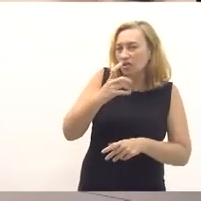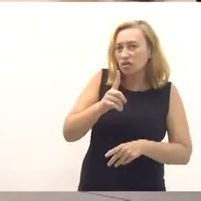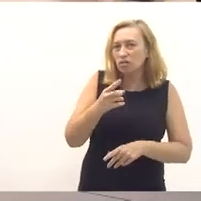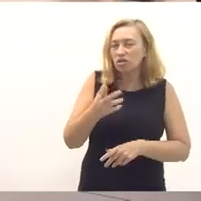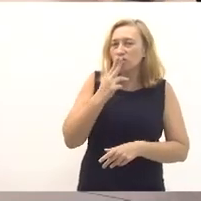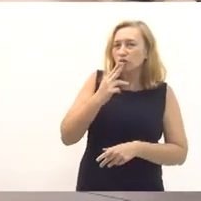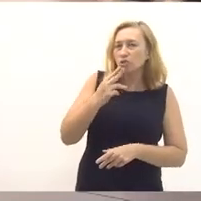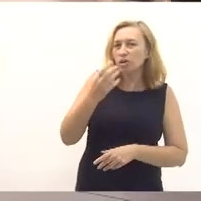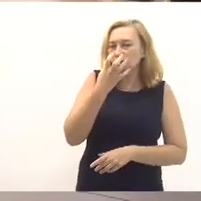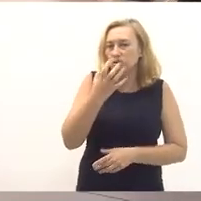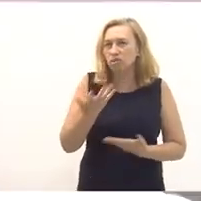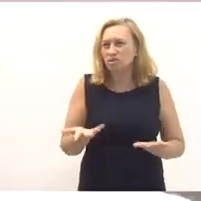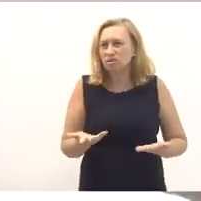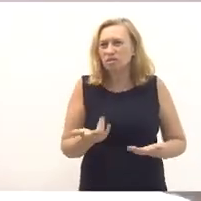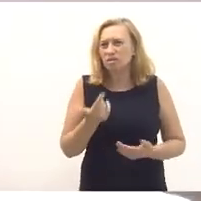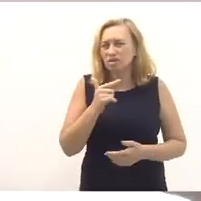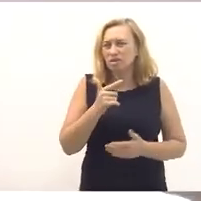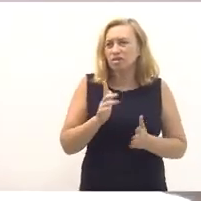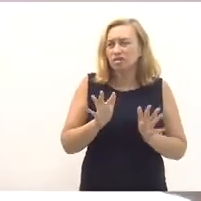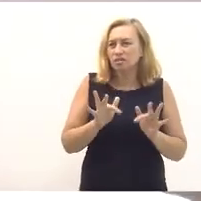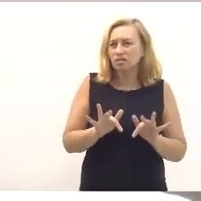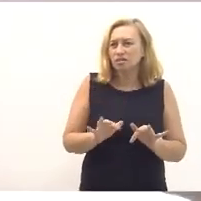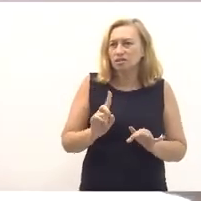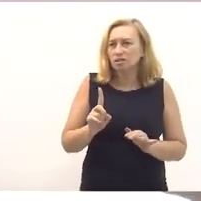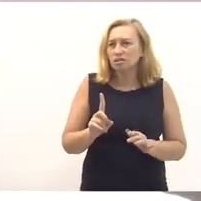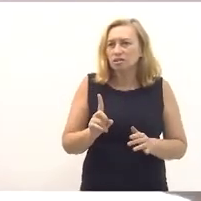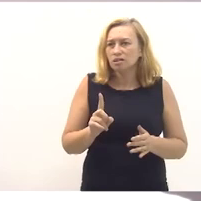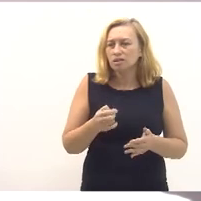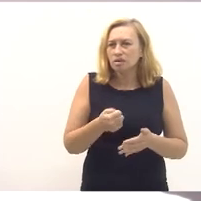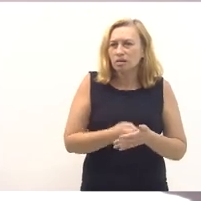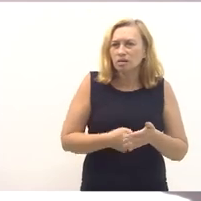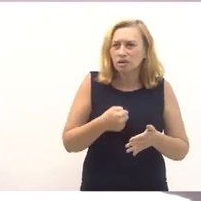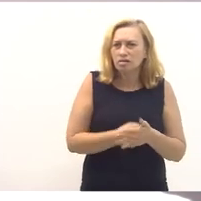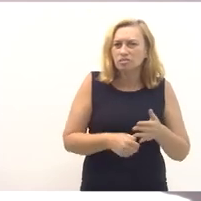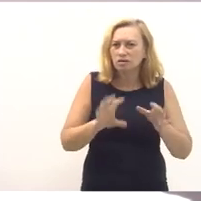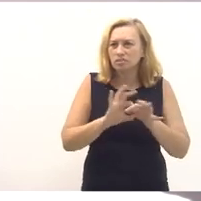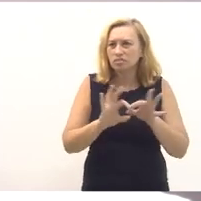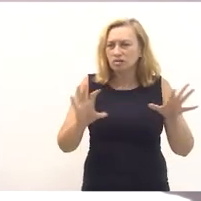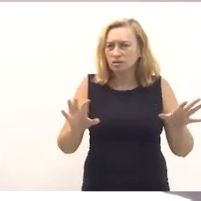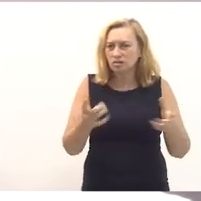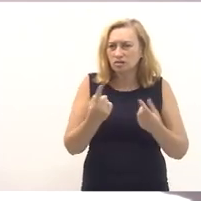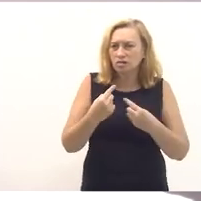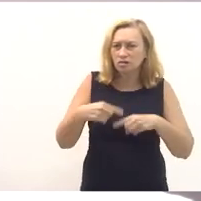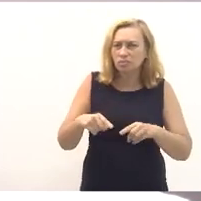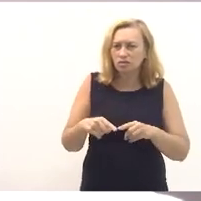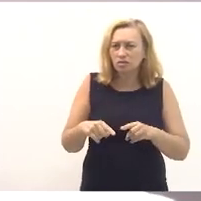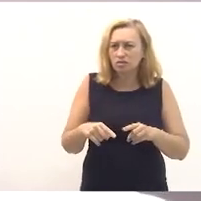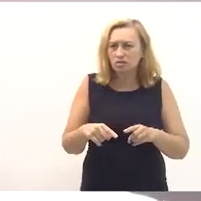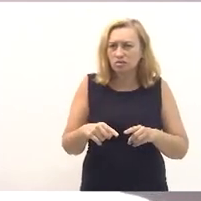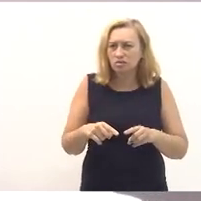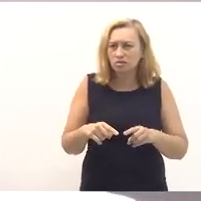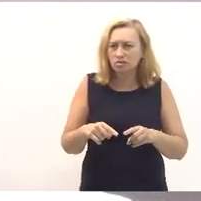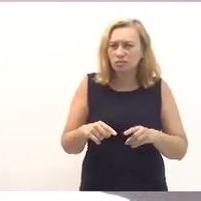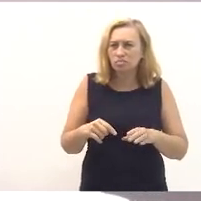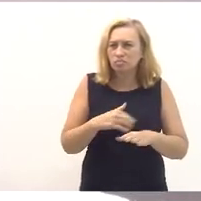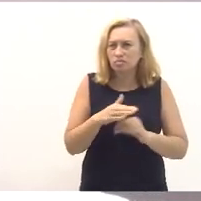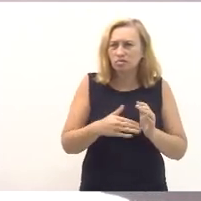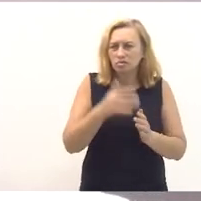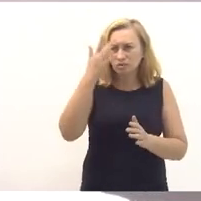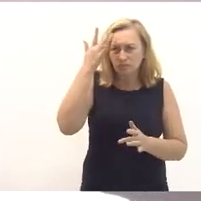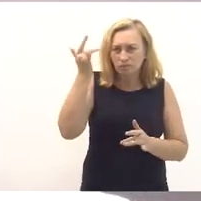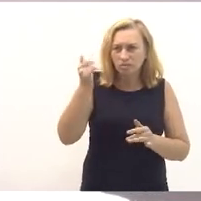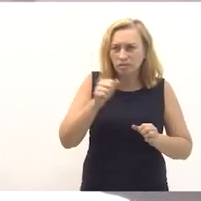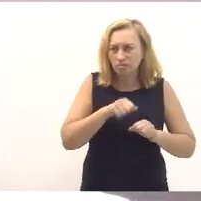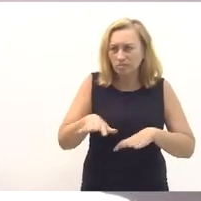galera pessoal vamos encerrar a sessão mas não a luta pela Liberdade contra a opressão todos amanhã na